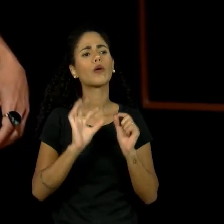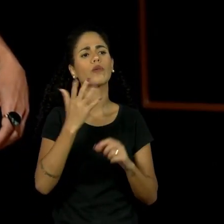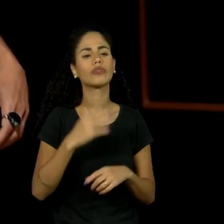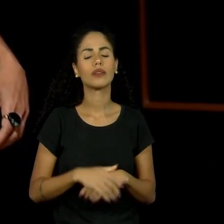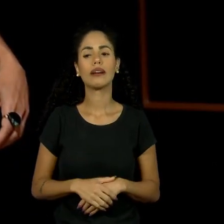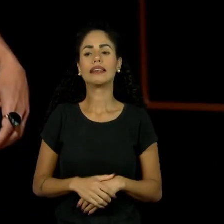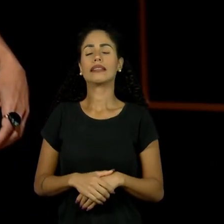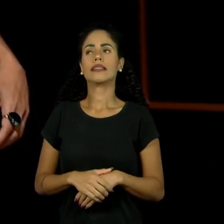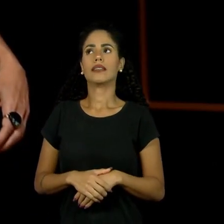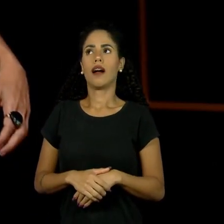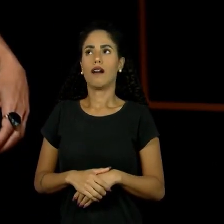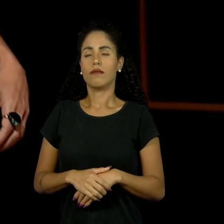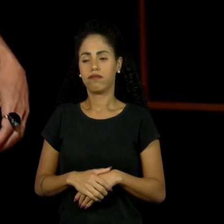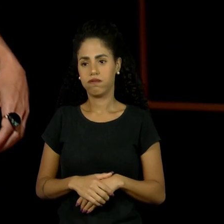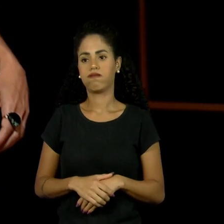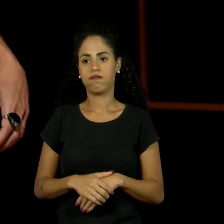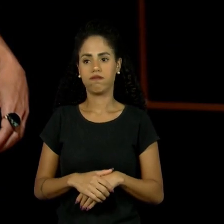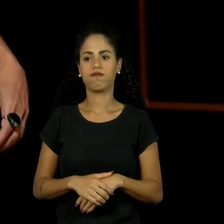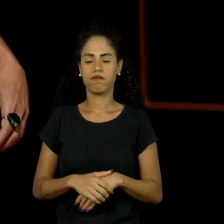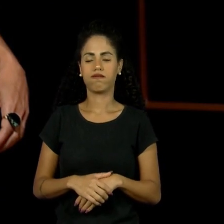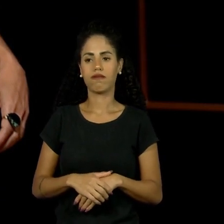é.